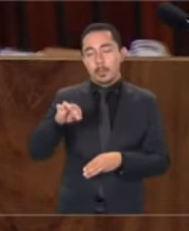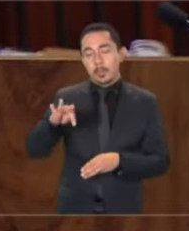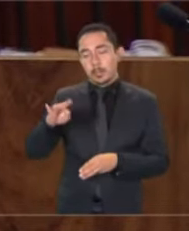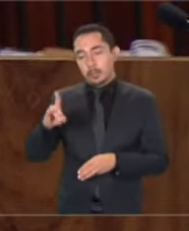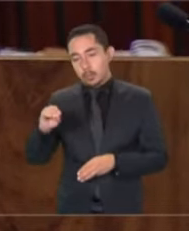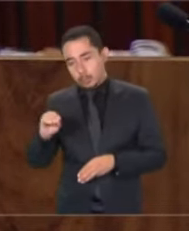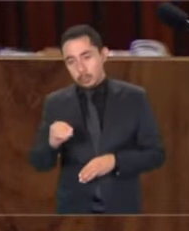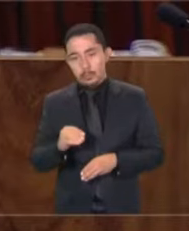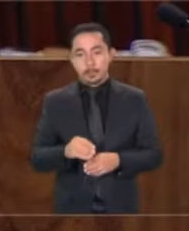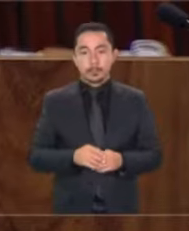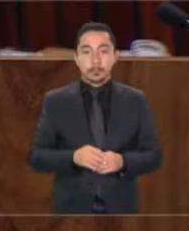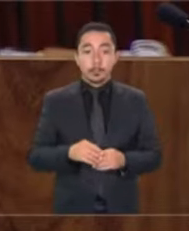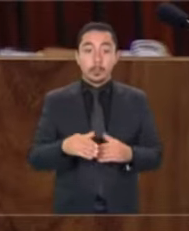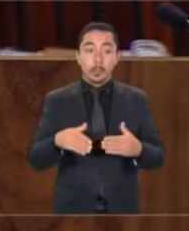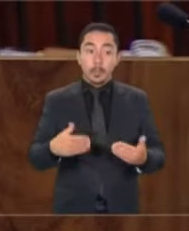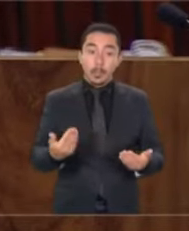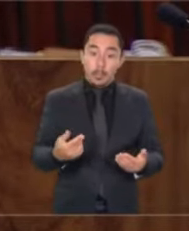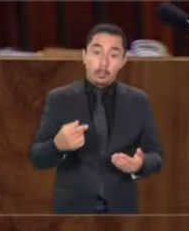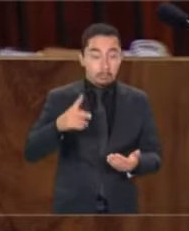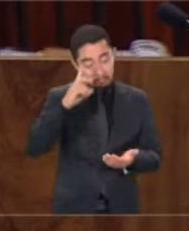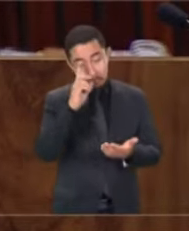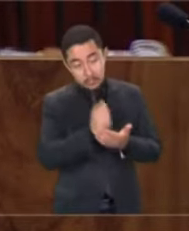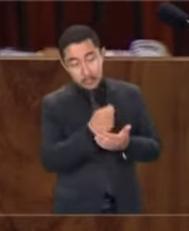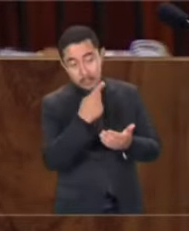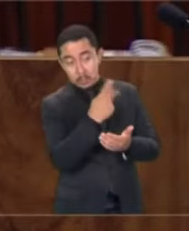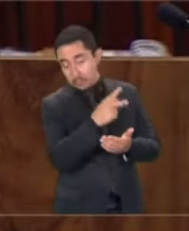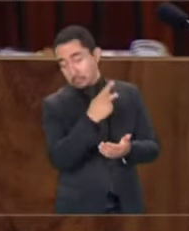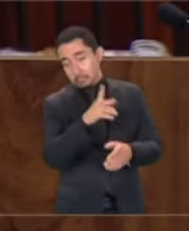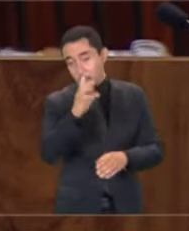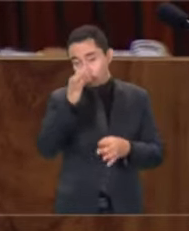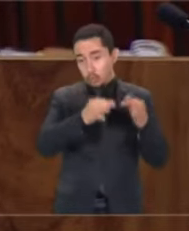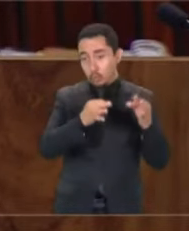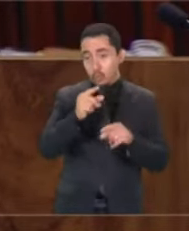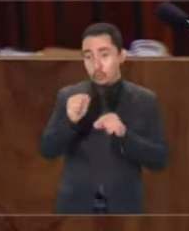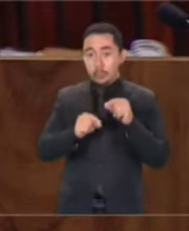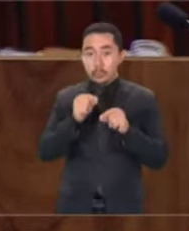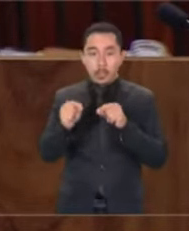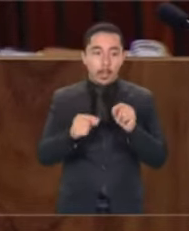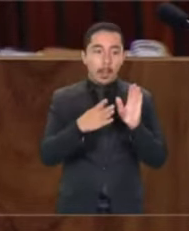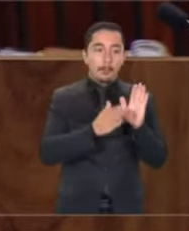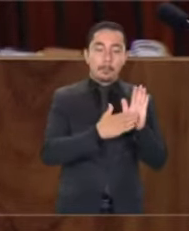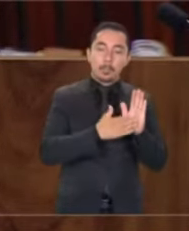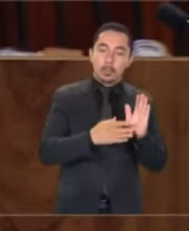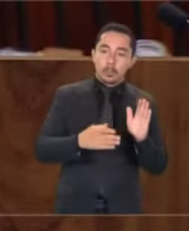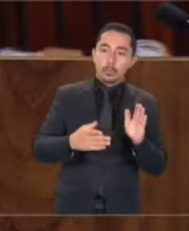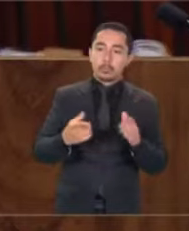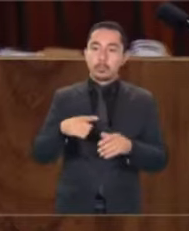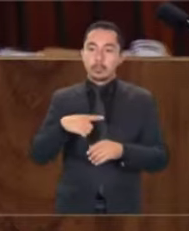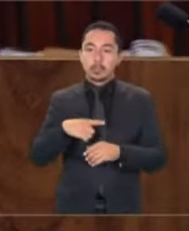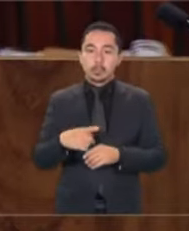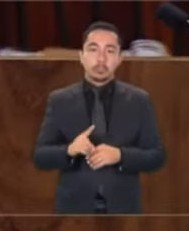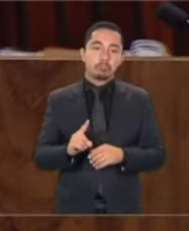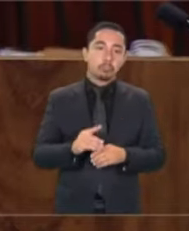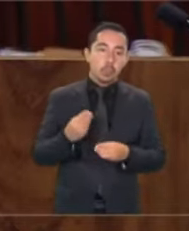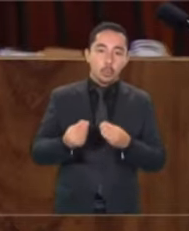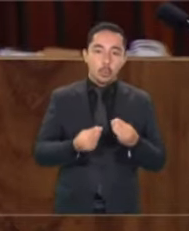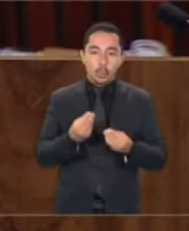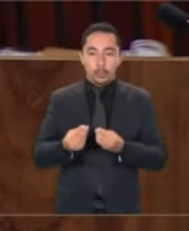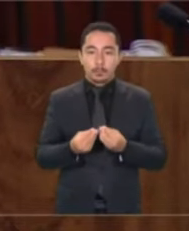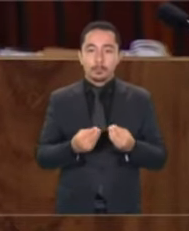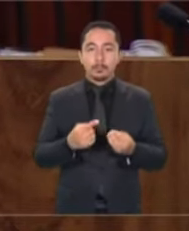Ademais, faculta-se ao julgador a admissão de outros meios idôneos de prova. Também